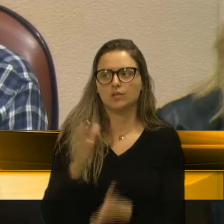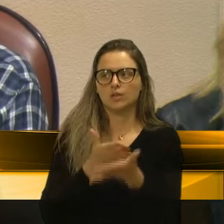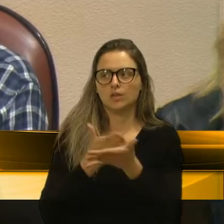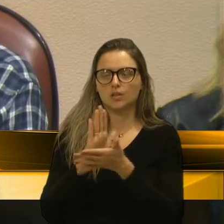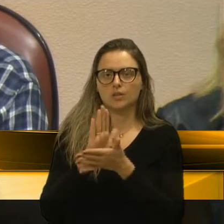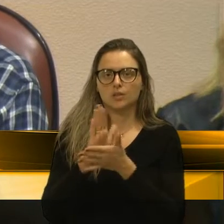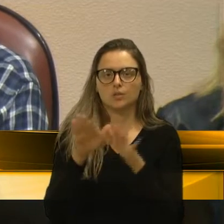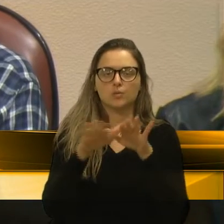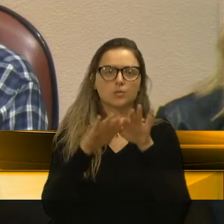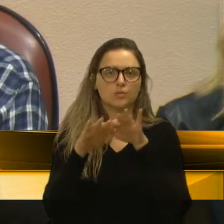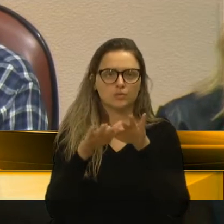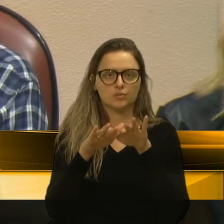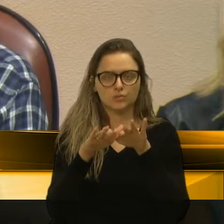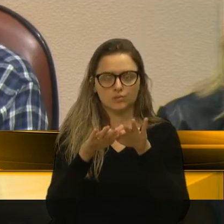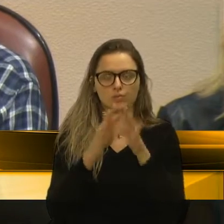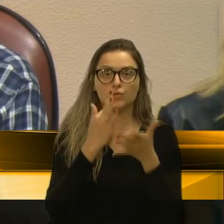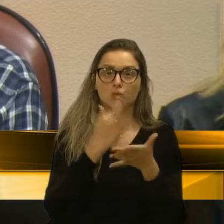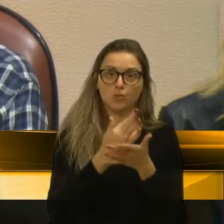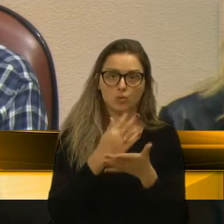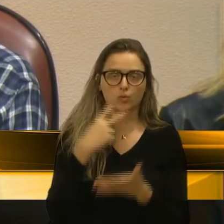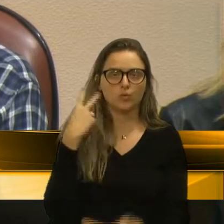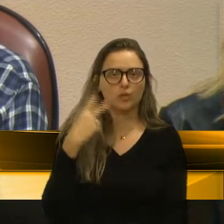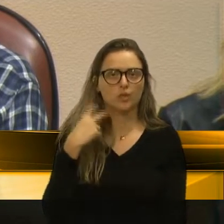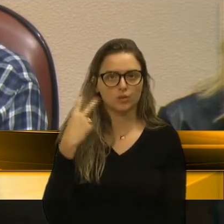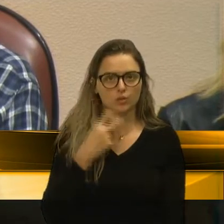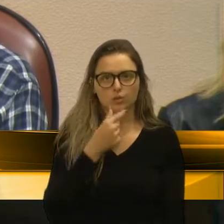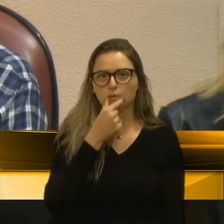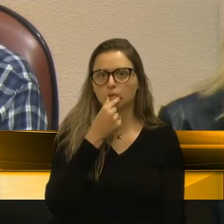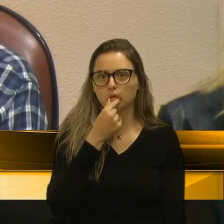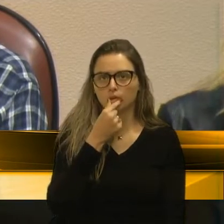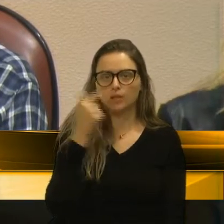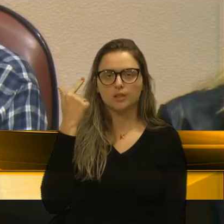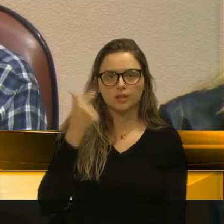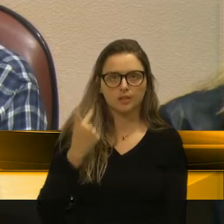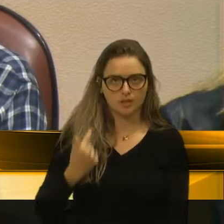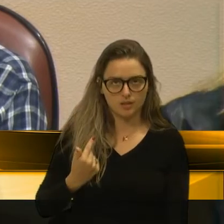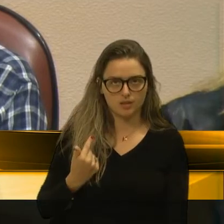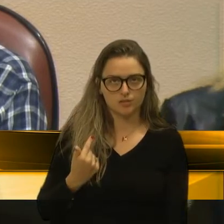unanimidade, com a ausência dos vereadores Rodrigo Beltrão e Gladys